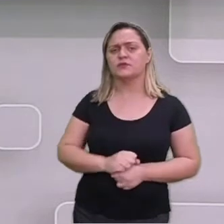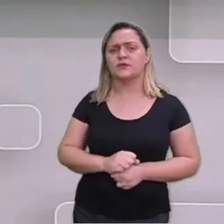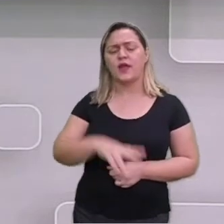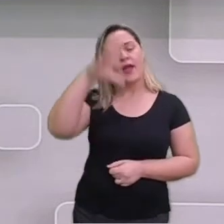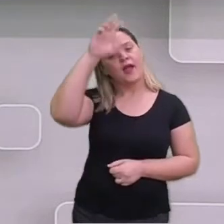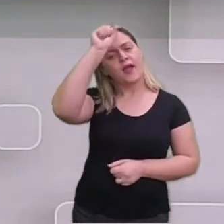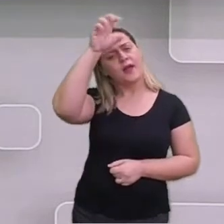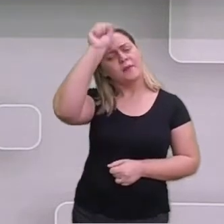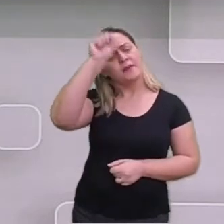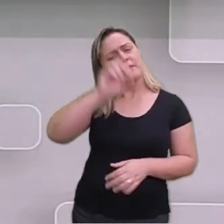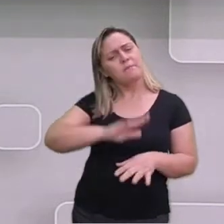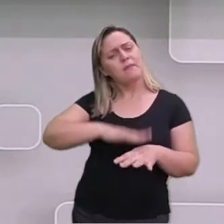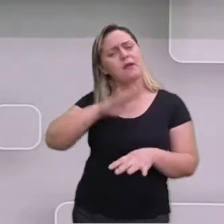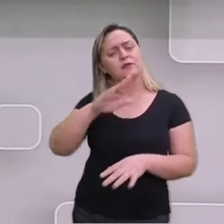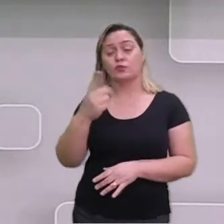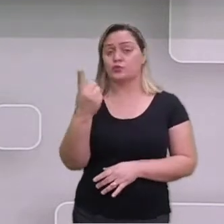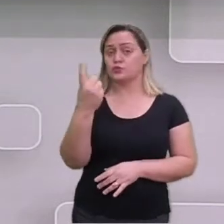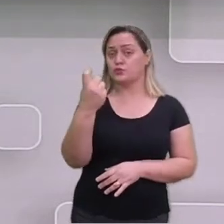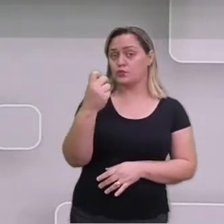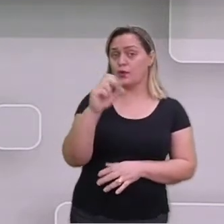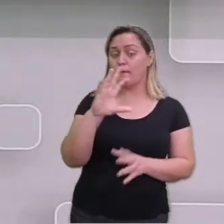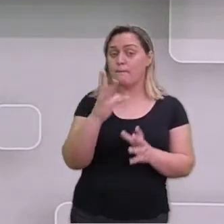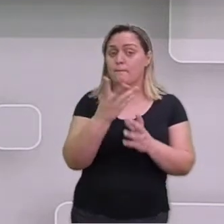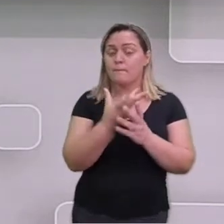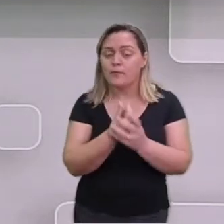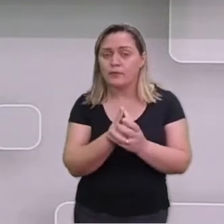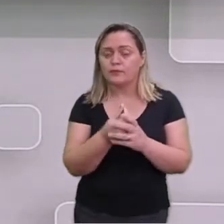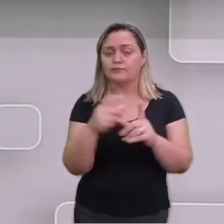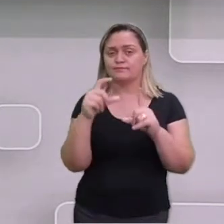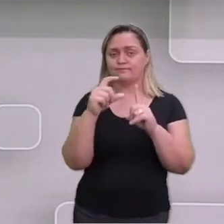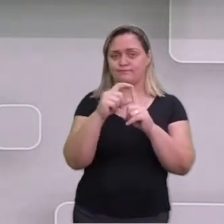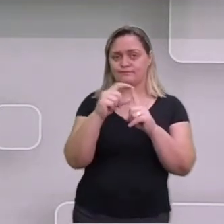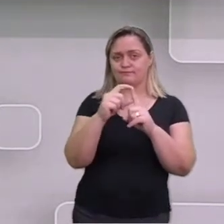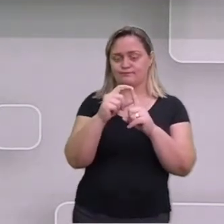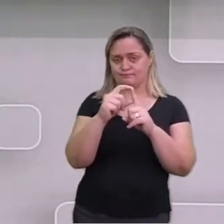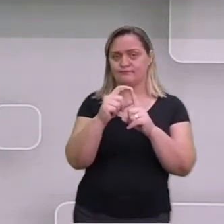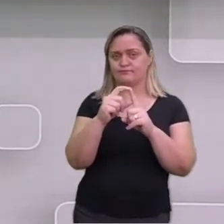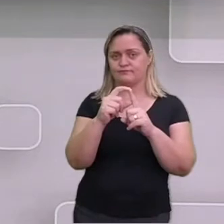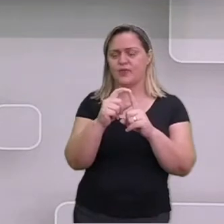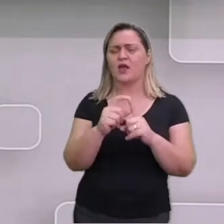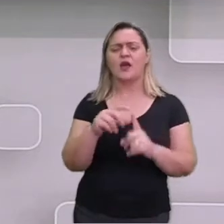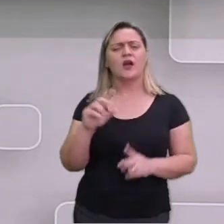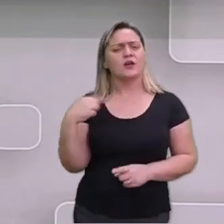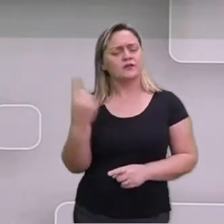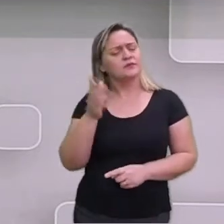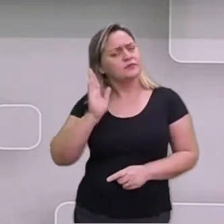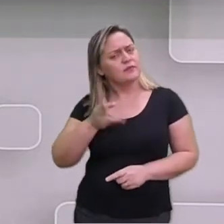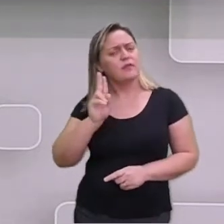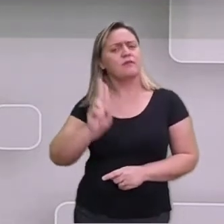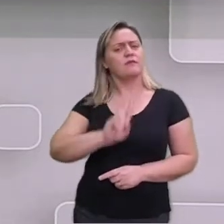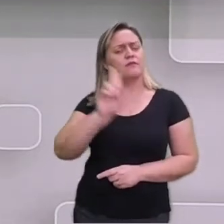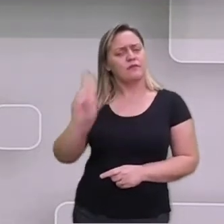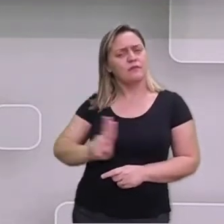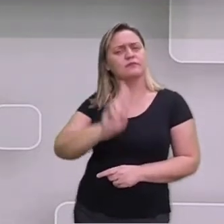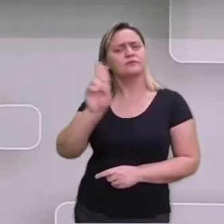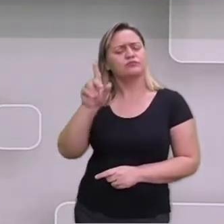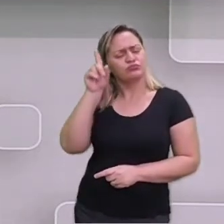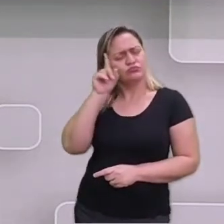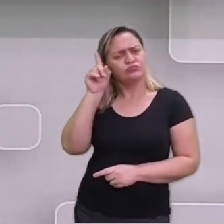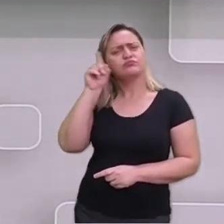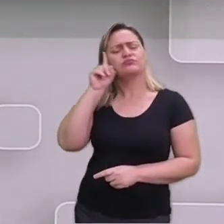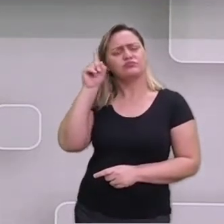sobre singular e plural das palavras. No nosso dia a dia, a gente já usa o singular, a gente já usa o plural, mas a